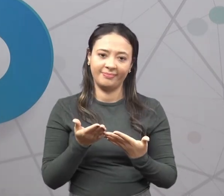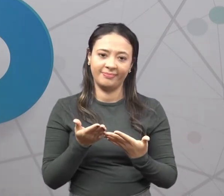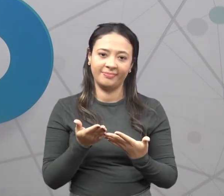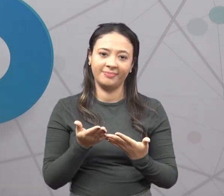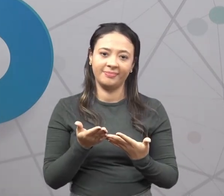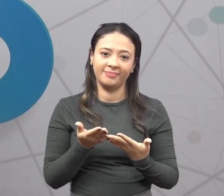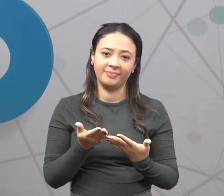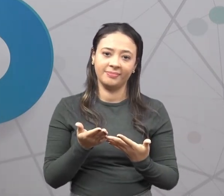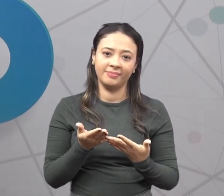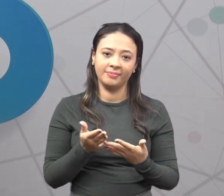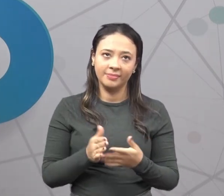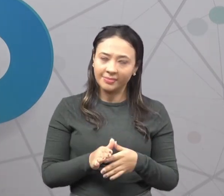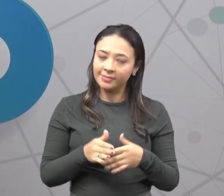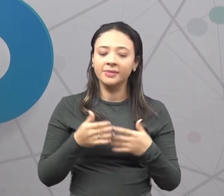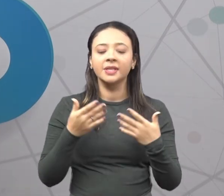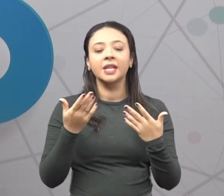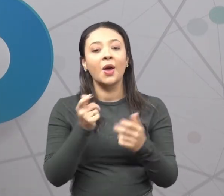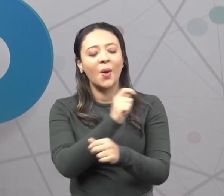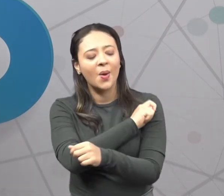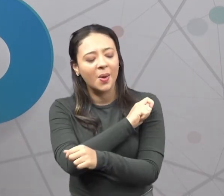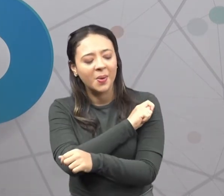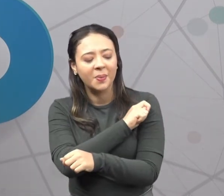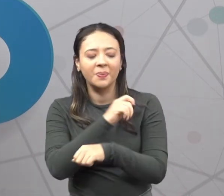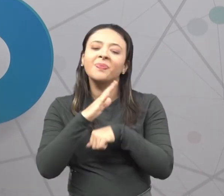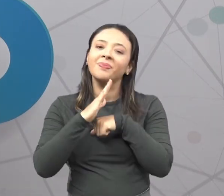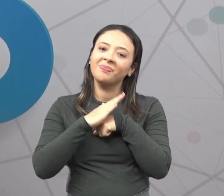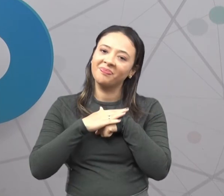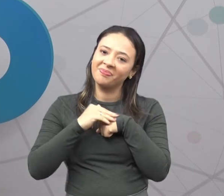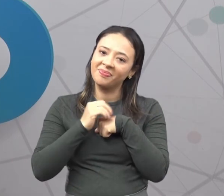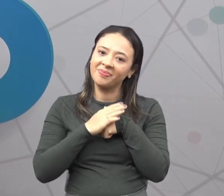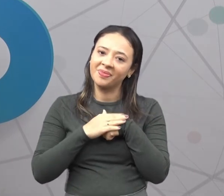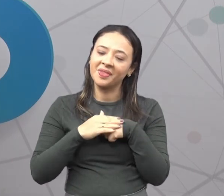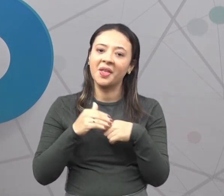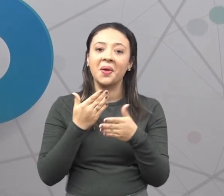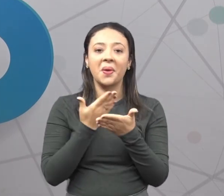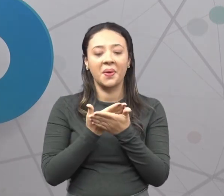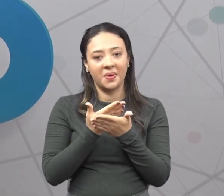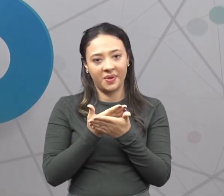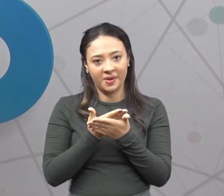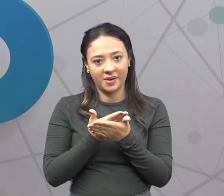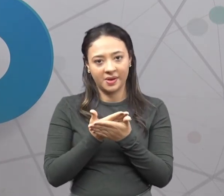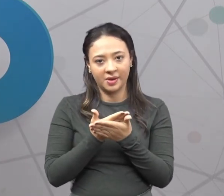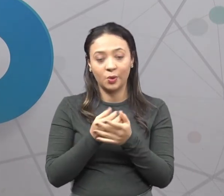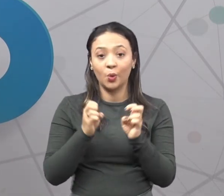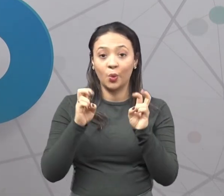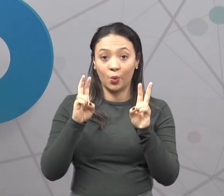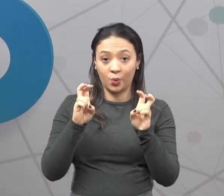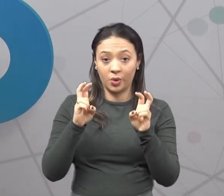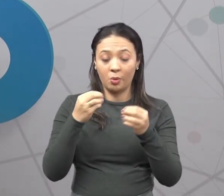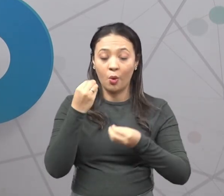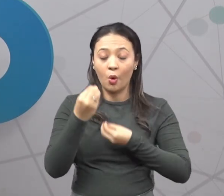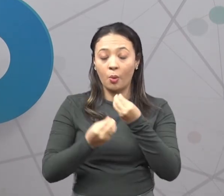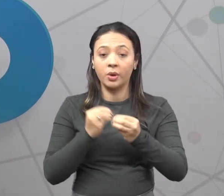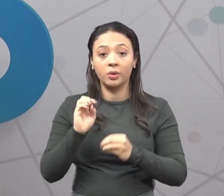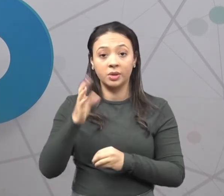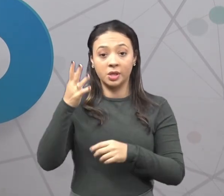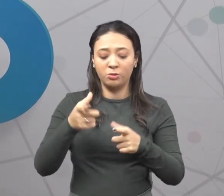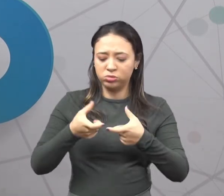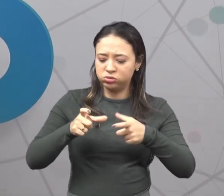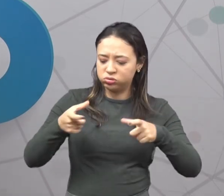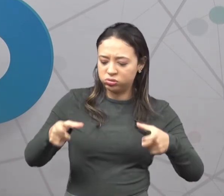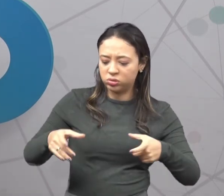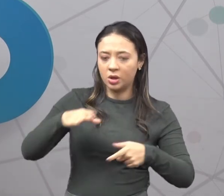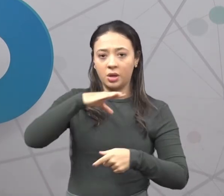Então, crianças, alunos queridos, a nossa aula sobre o processo de urbanização